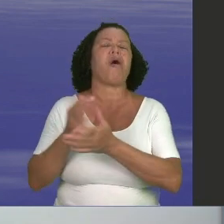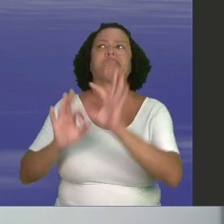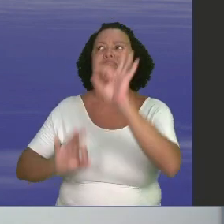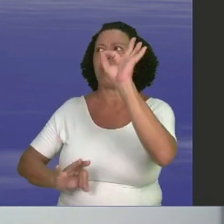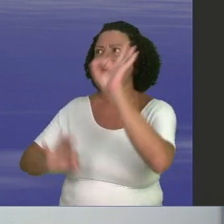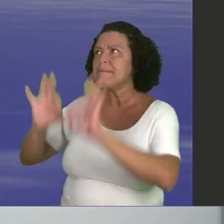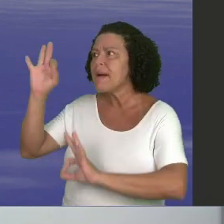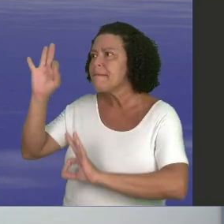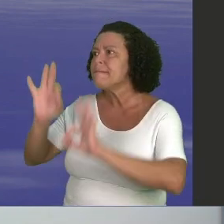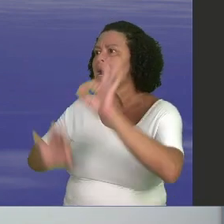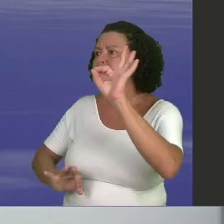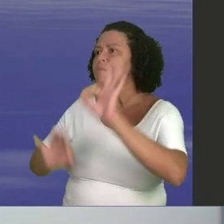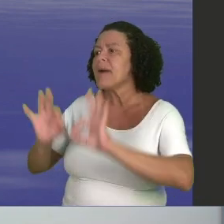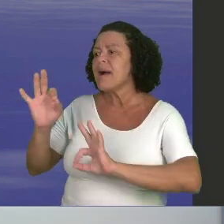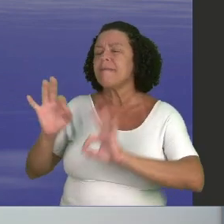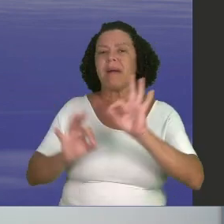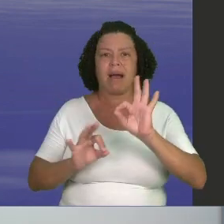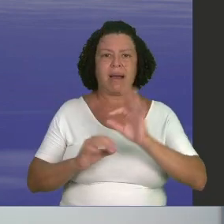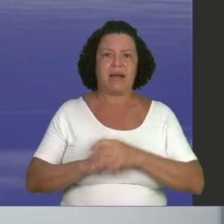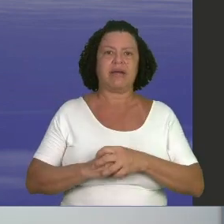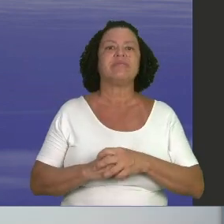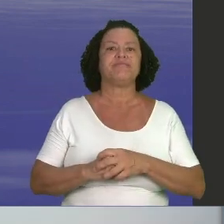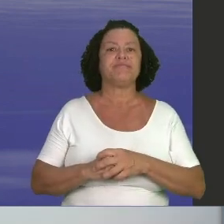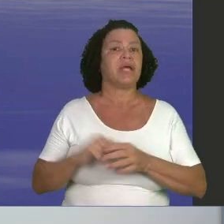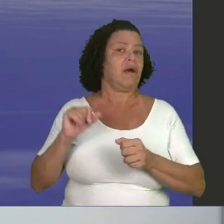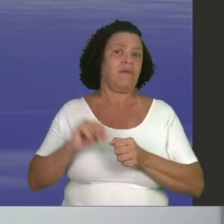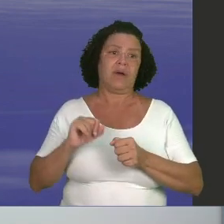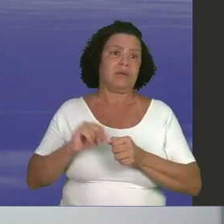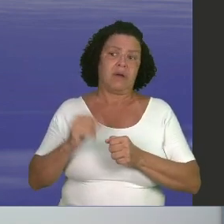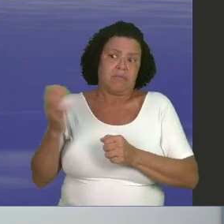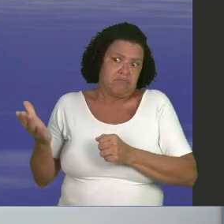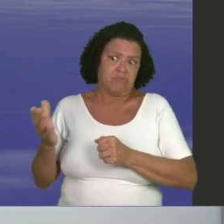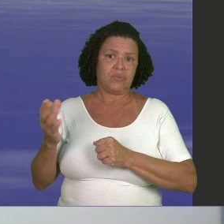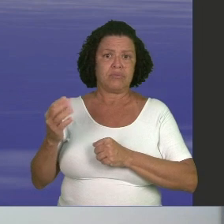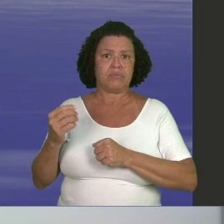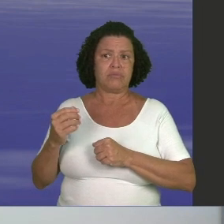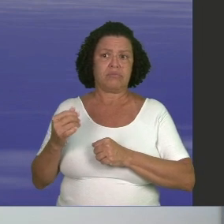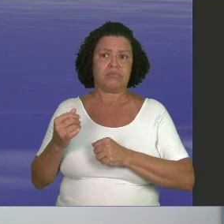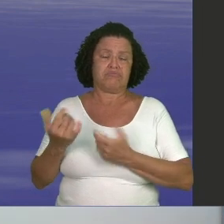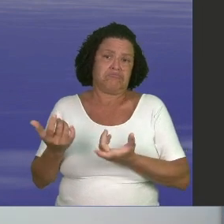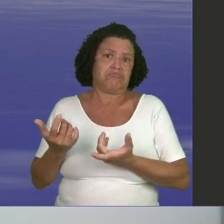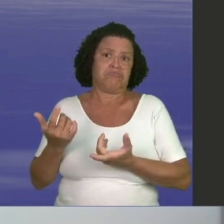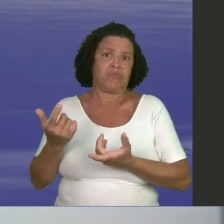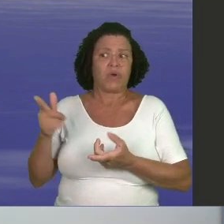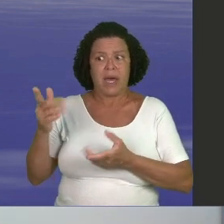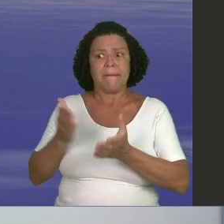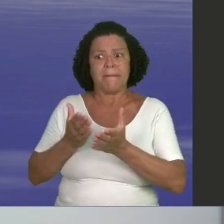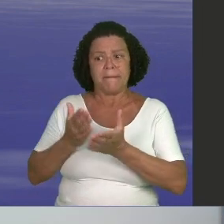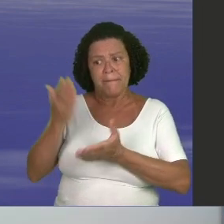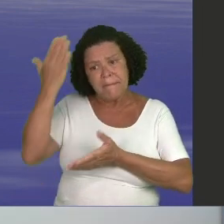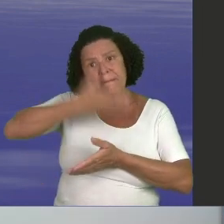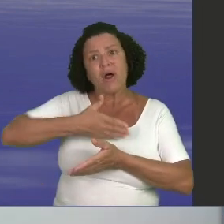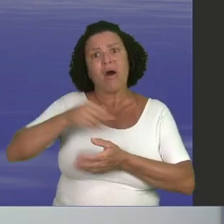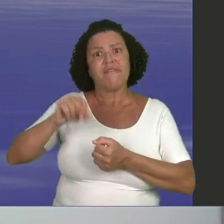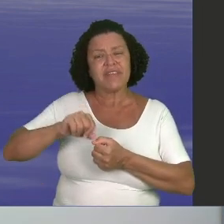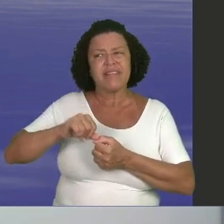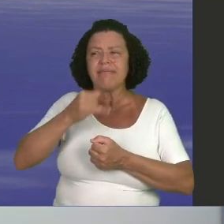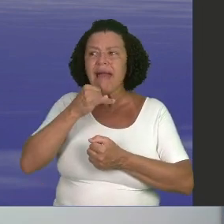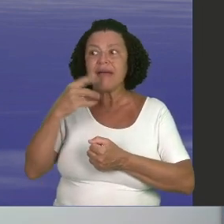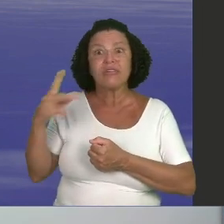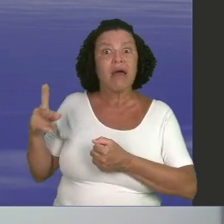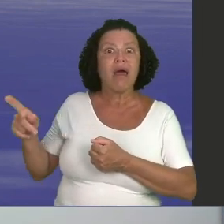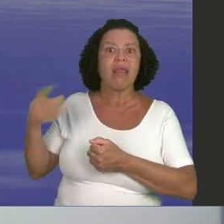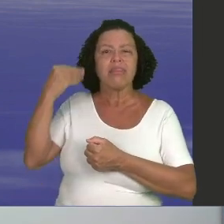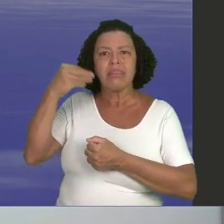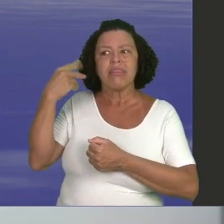e está agora o quê? Fazendo os seus testes, né? Isso tornará bem mais leve a